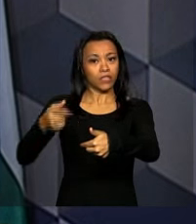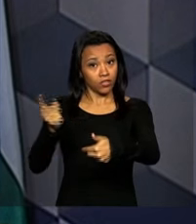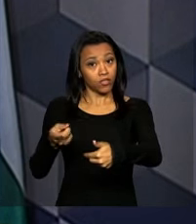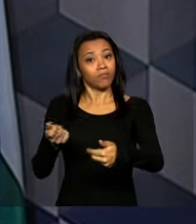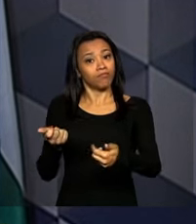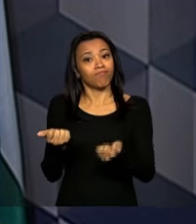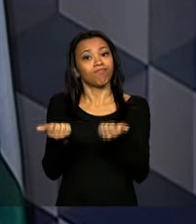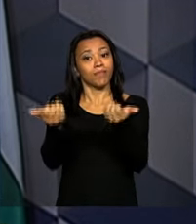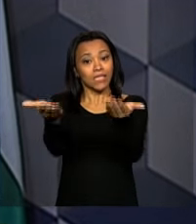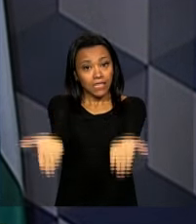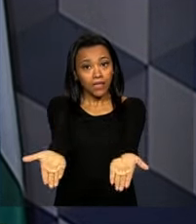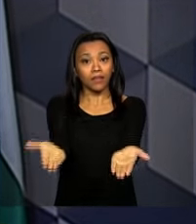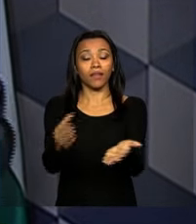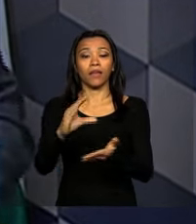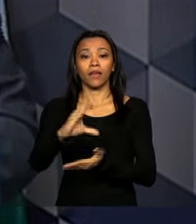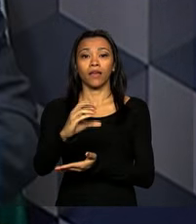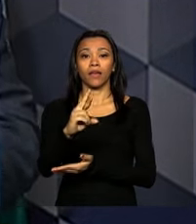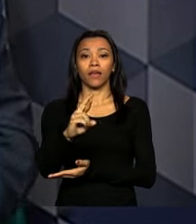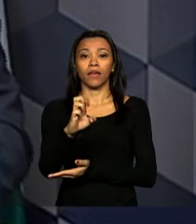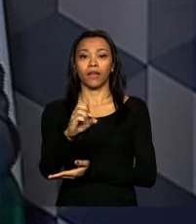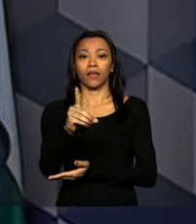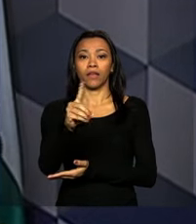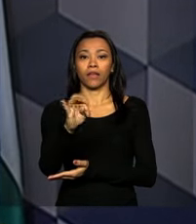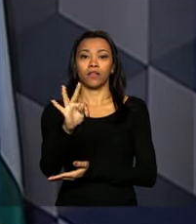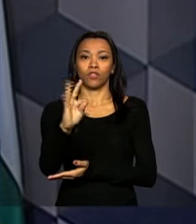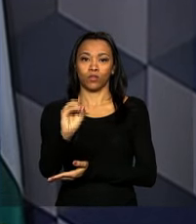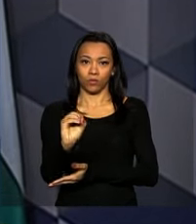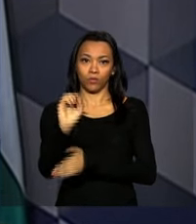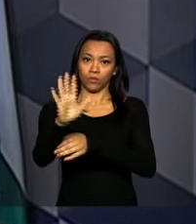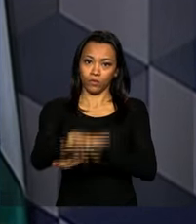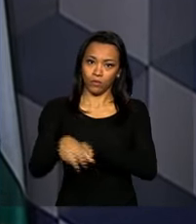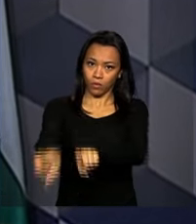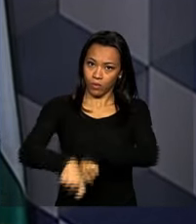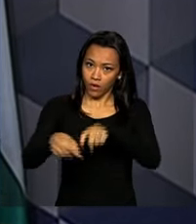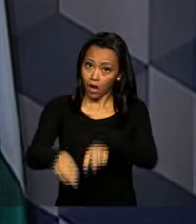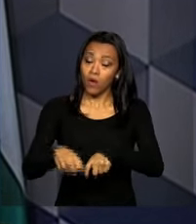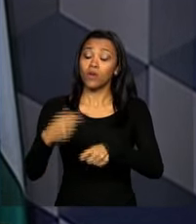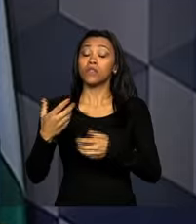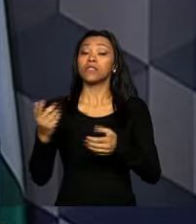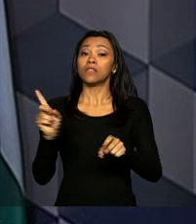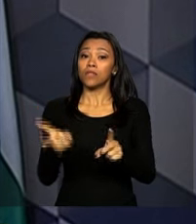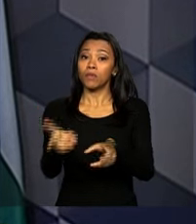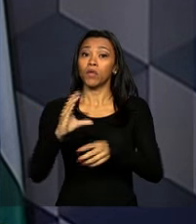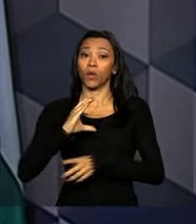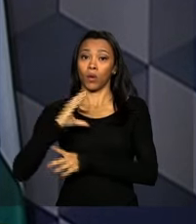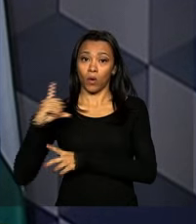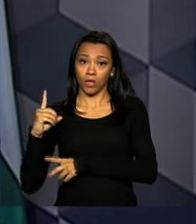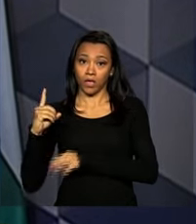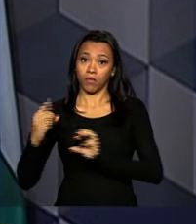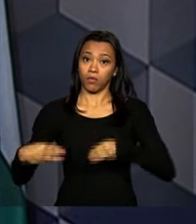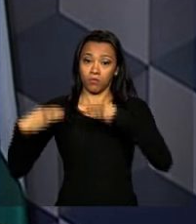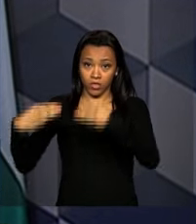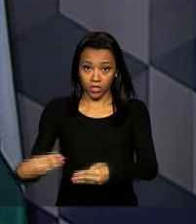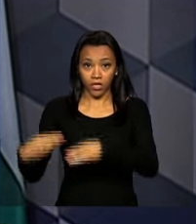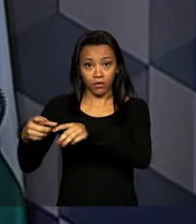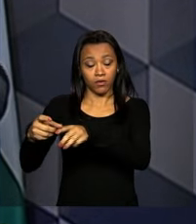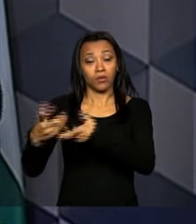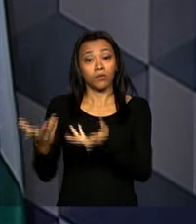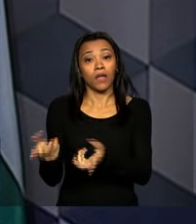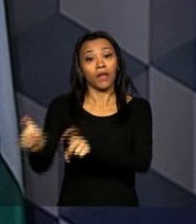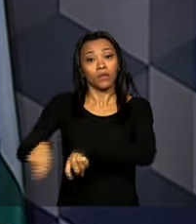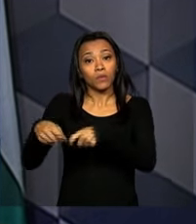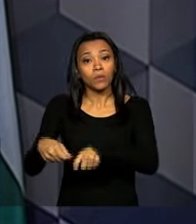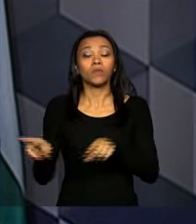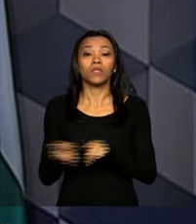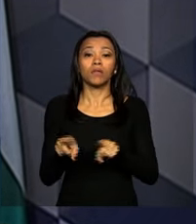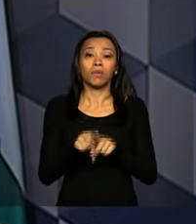rural, conseguem, sob a coordenação dos Ministérios da Agricultura e do Desenvolvimento Agrário, representantes da